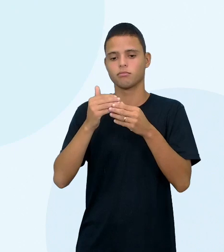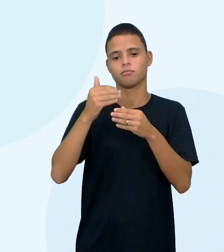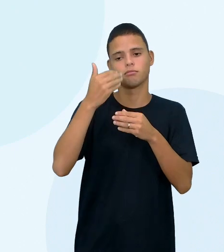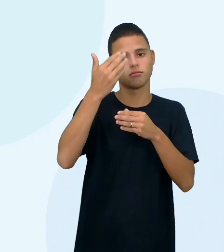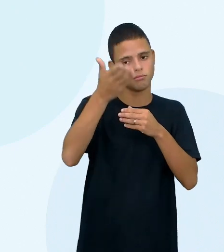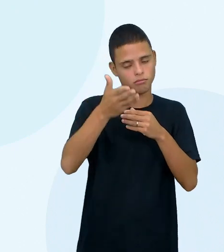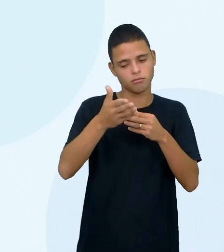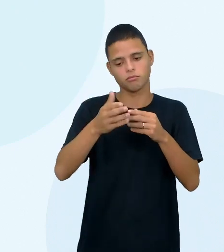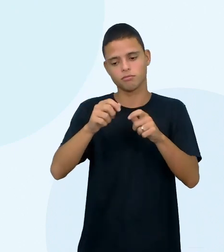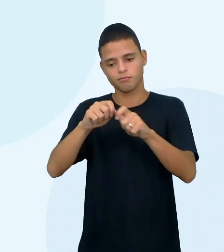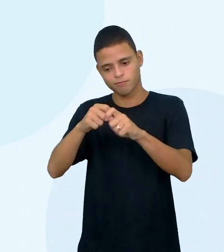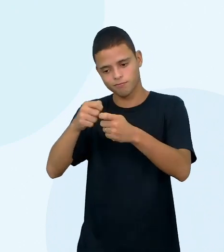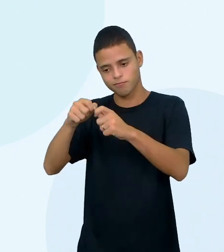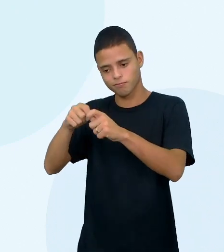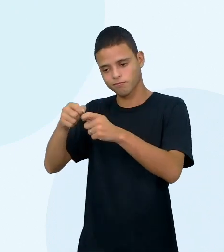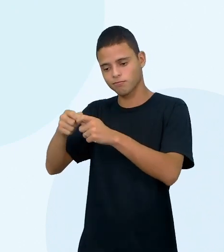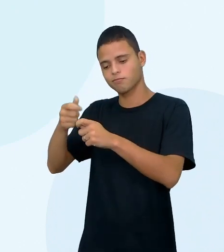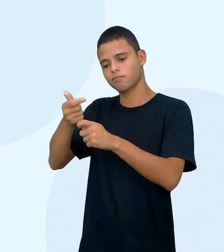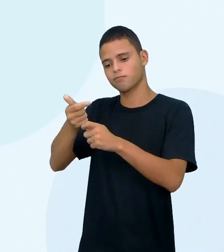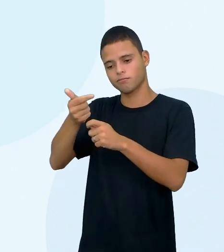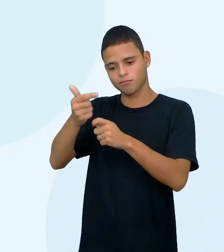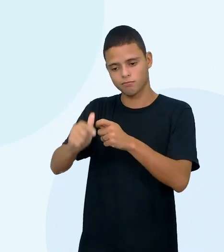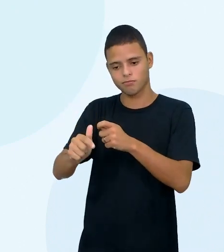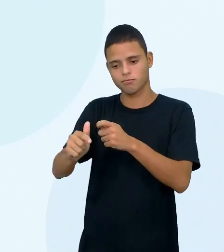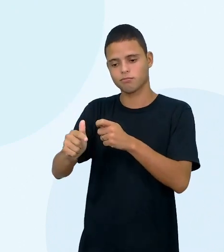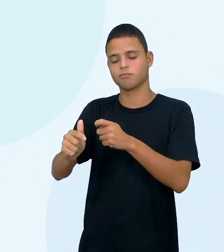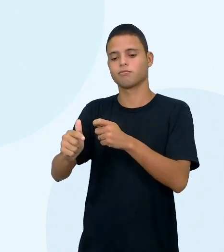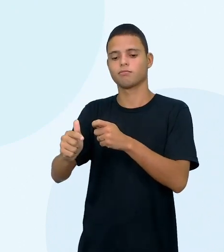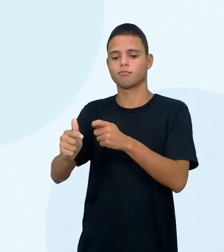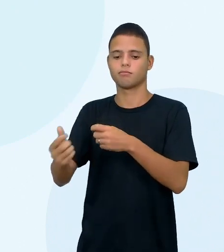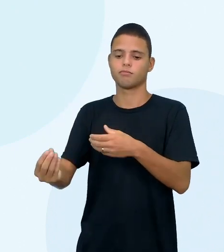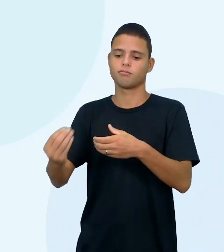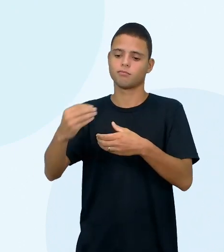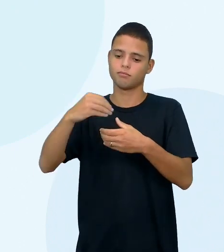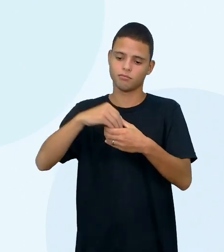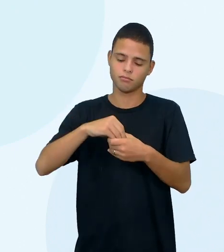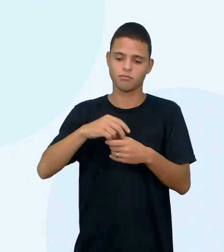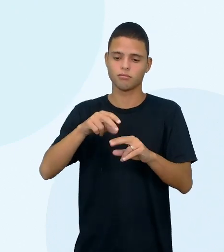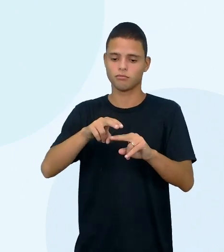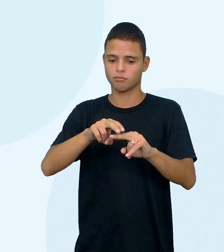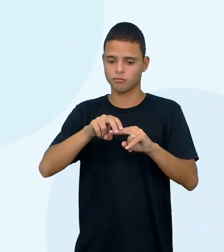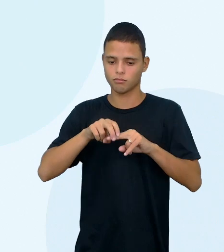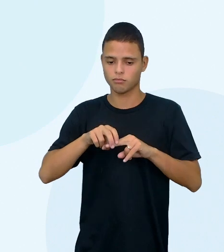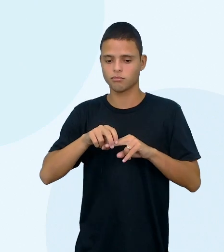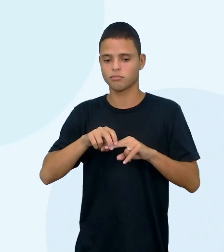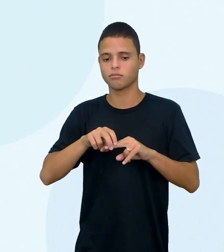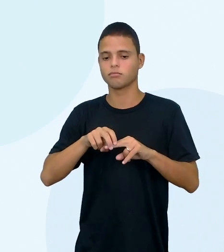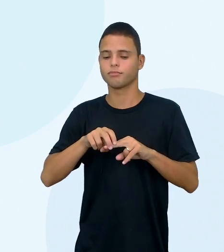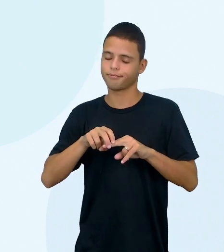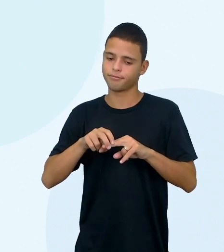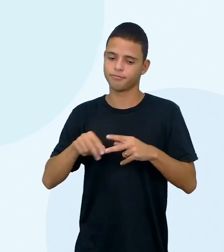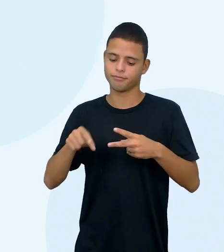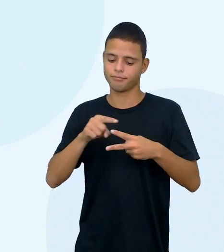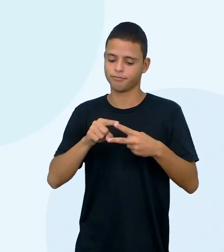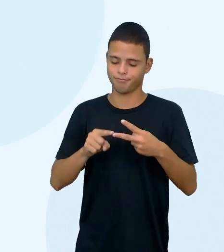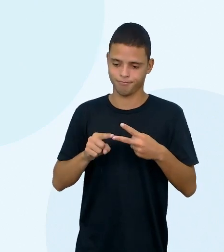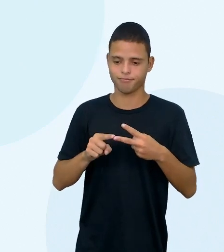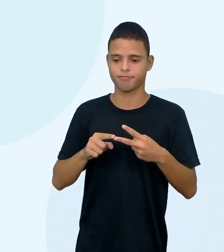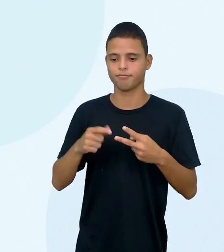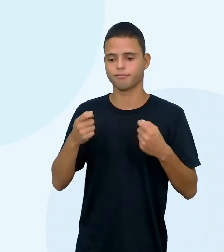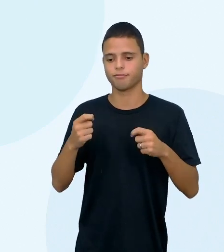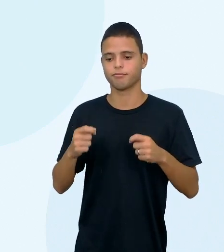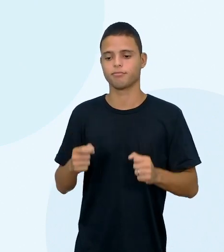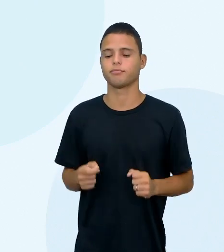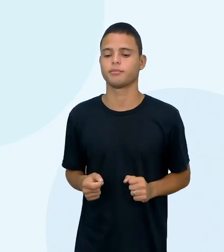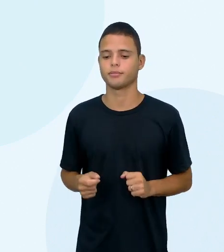ser quebradas novamente, aí sim, no interior das células. Então, por isso se chama extra e intracelular.